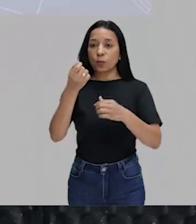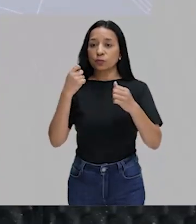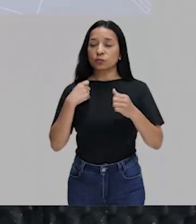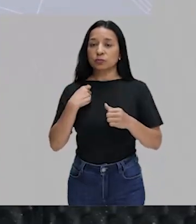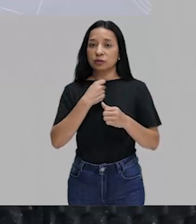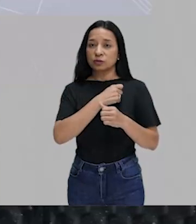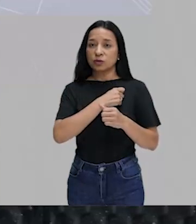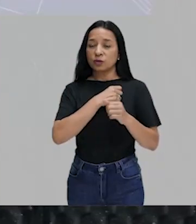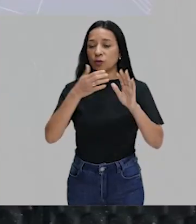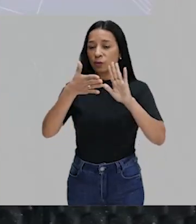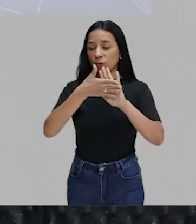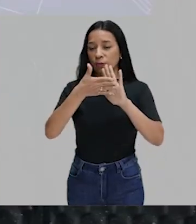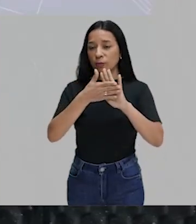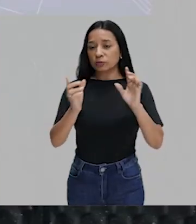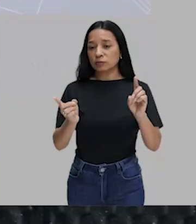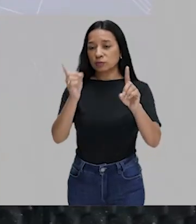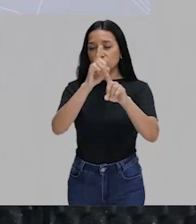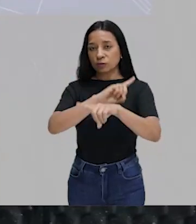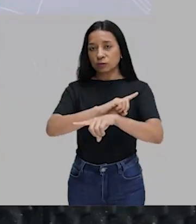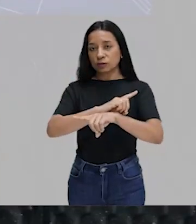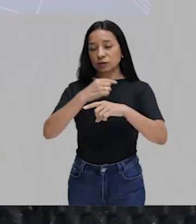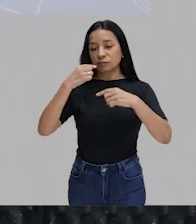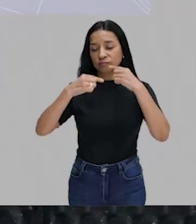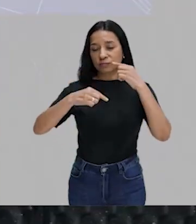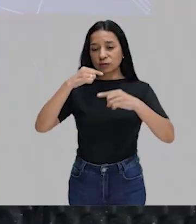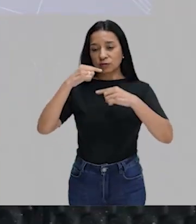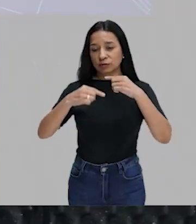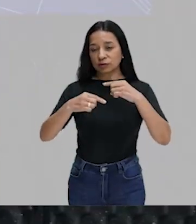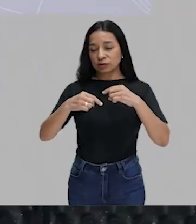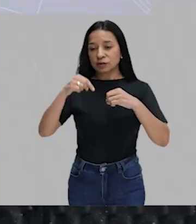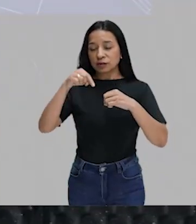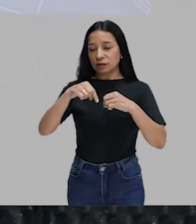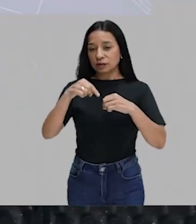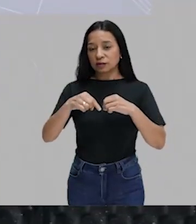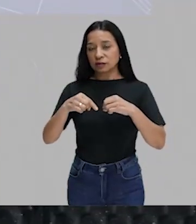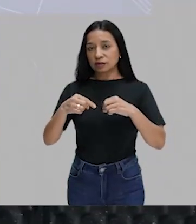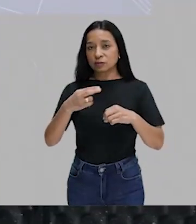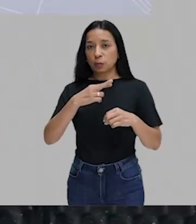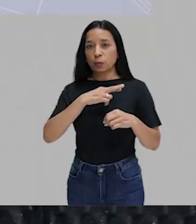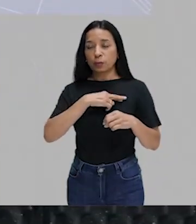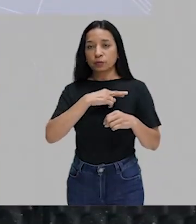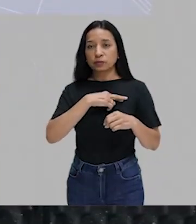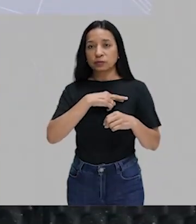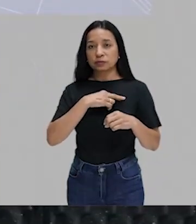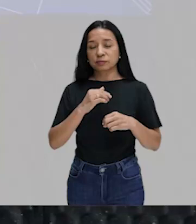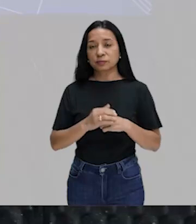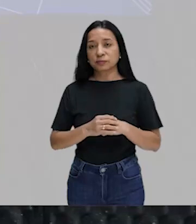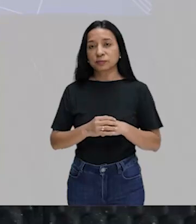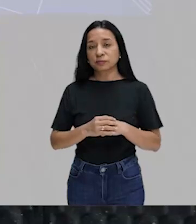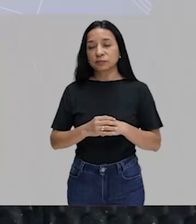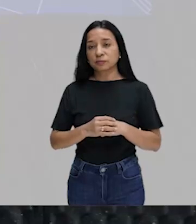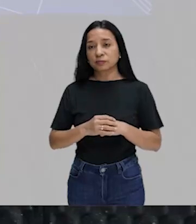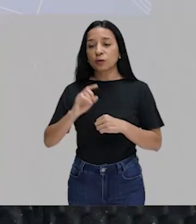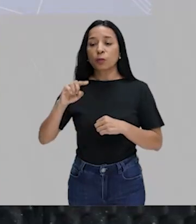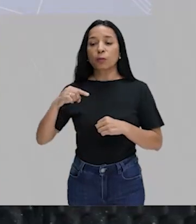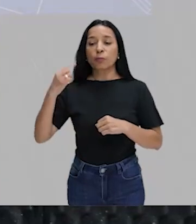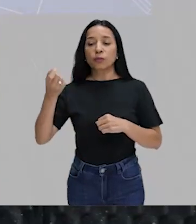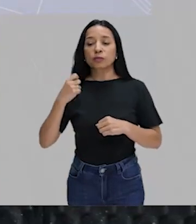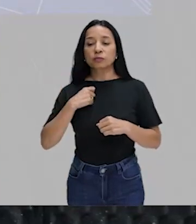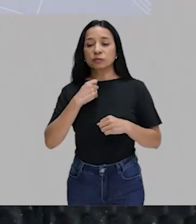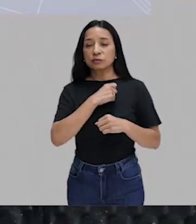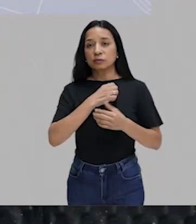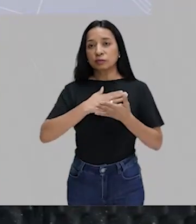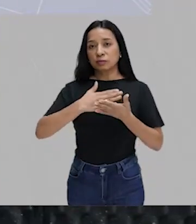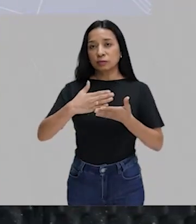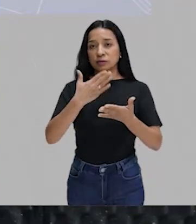com propostas contrárias àquelas defendidas, no caso do romantismo, aí os próximos autores eles começam